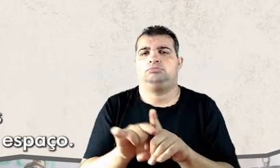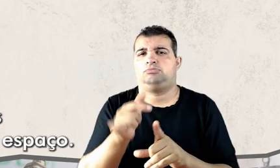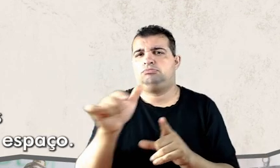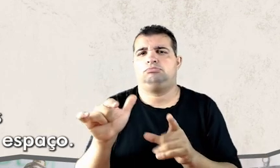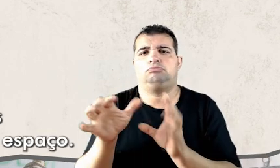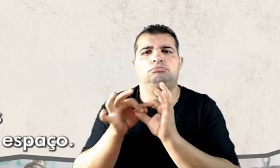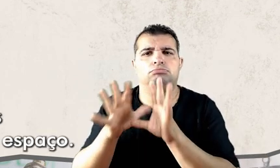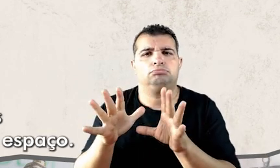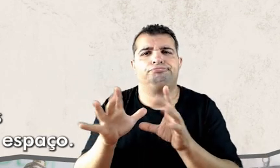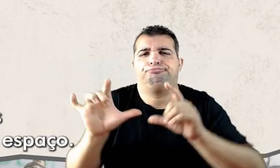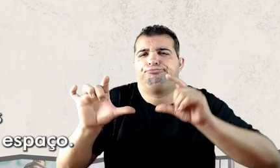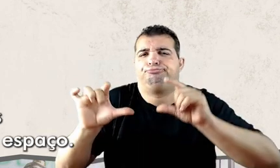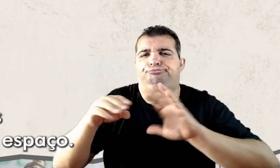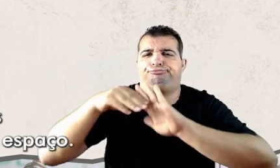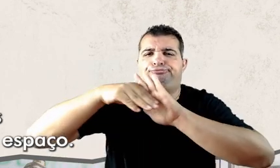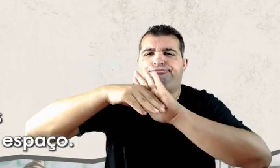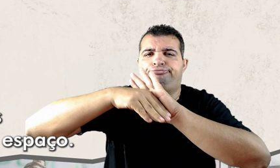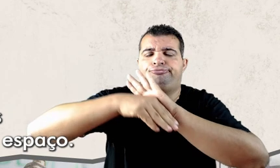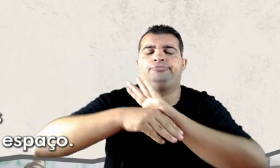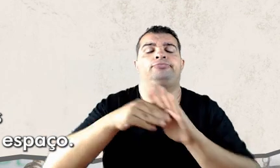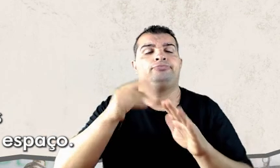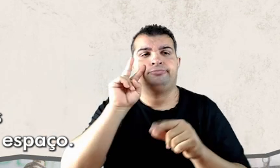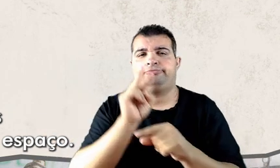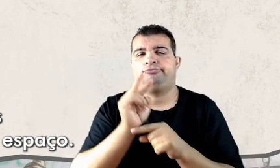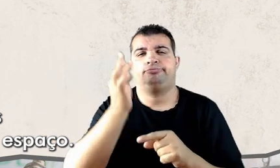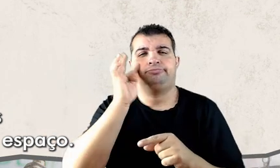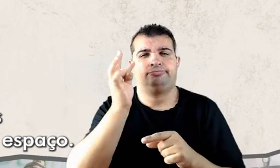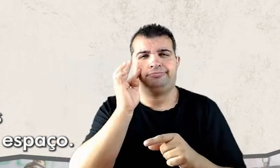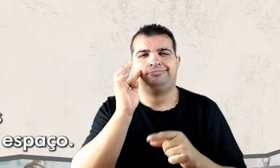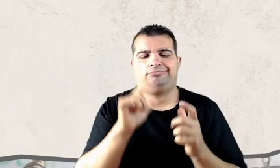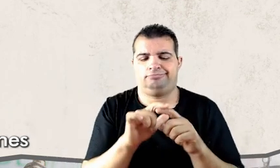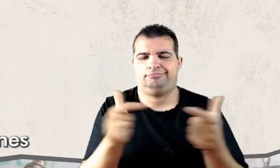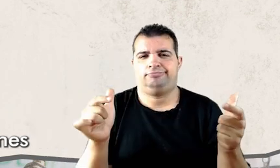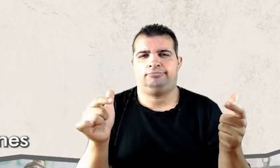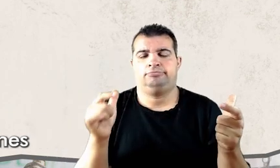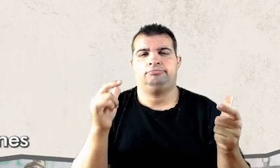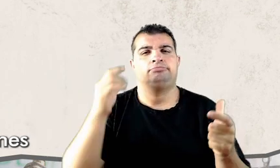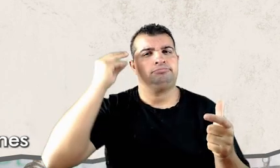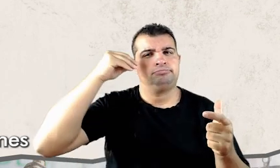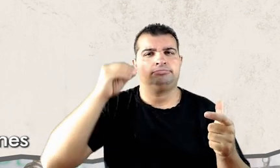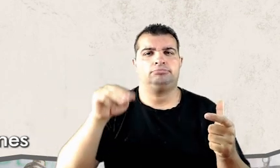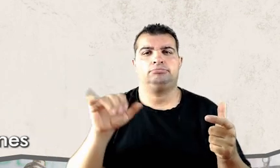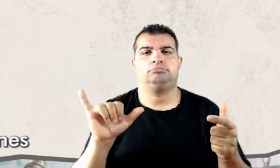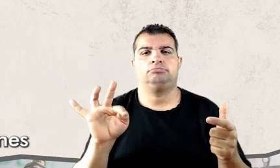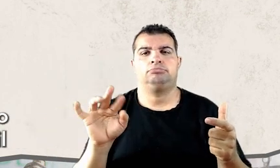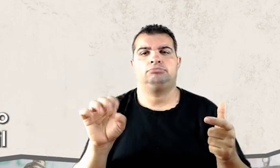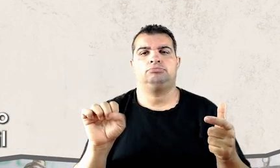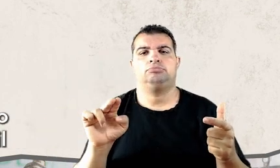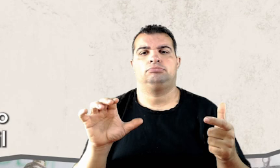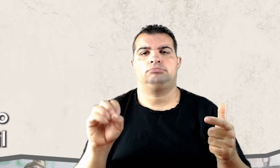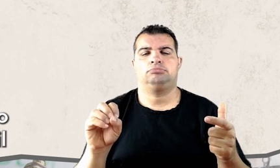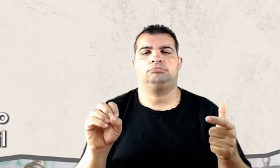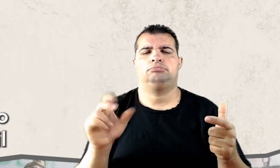outro, as liberdades são reduzidas e a visão tecnicista também ganha espaço. Mas a psicóloga Mitsuko Antunes